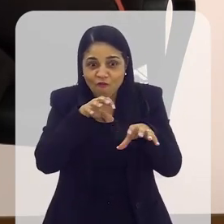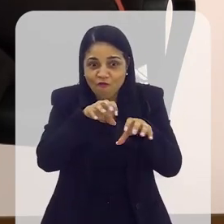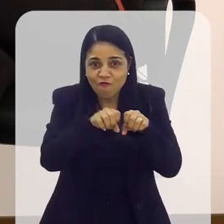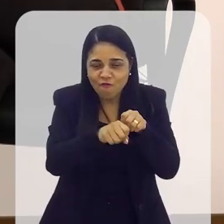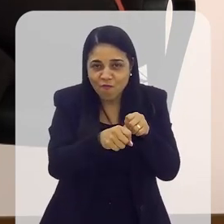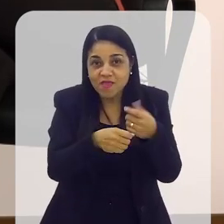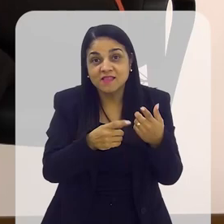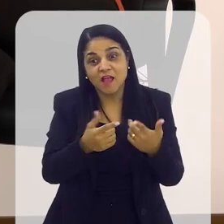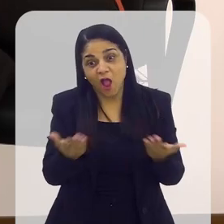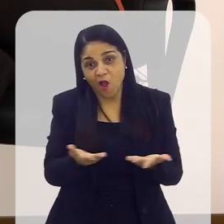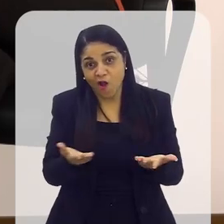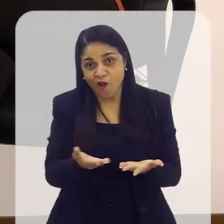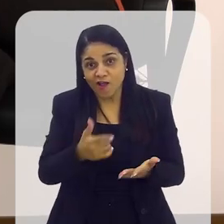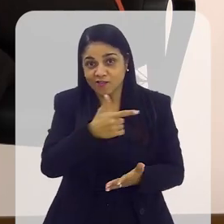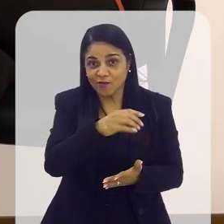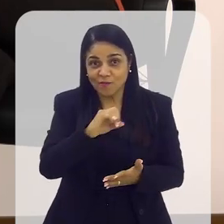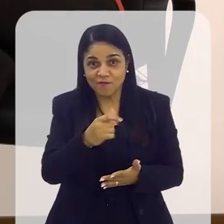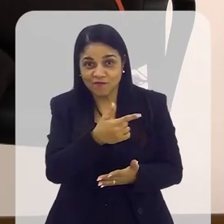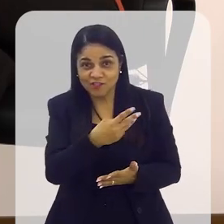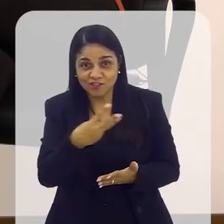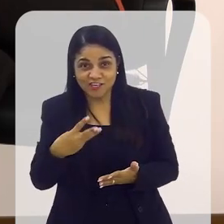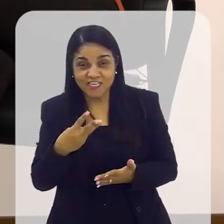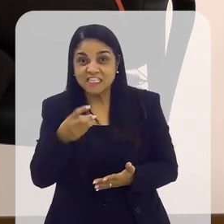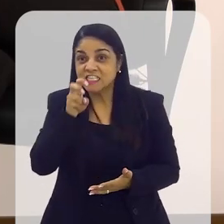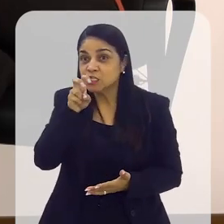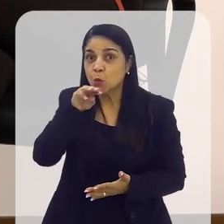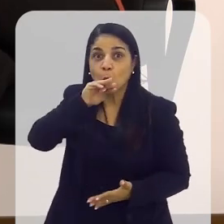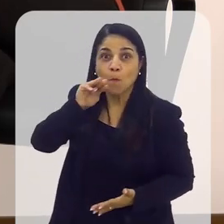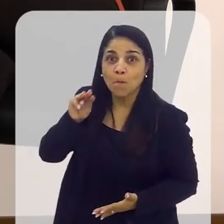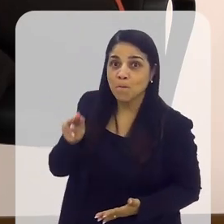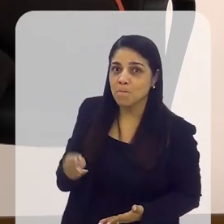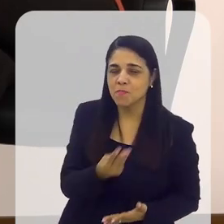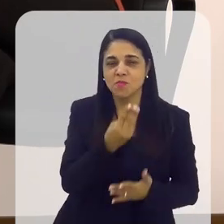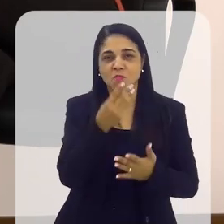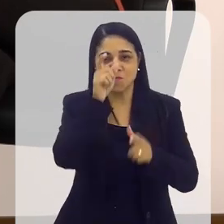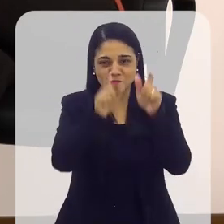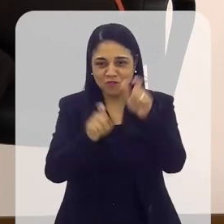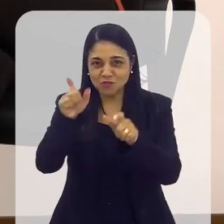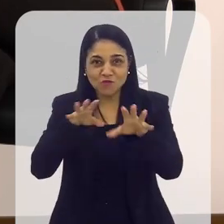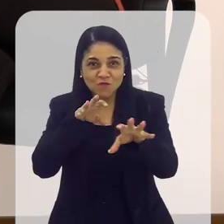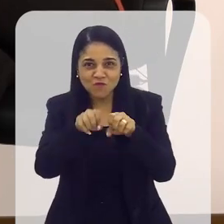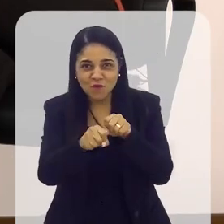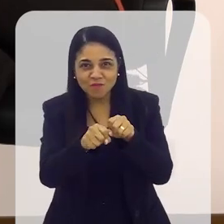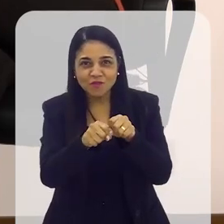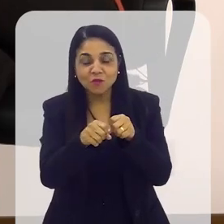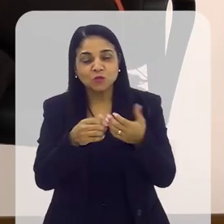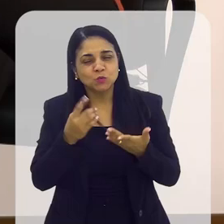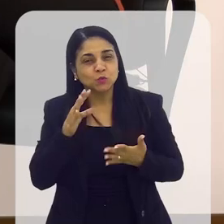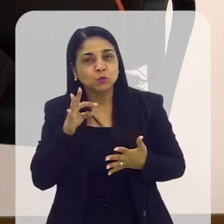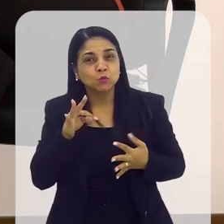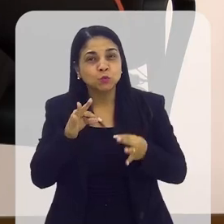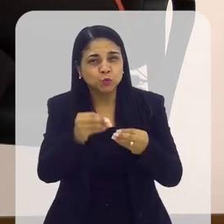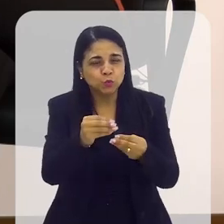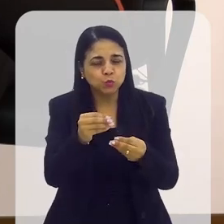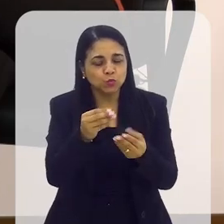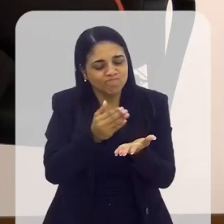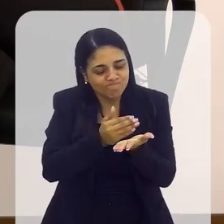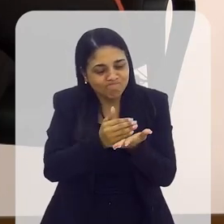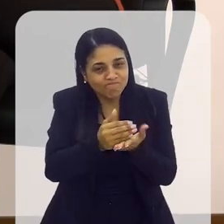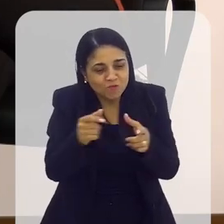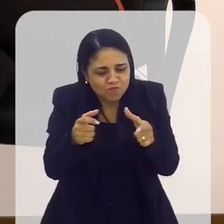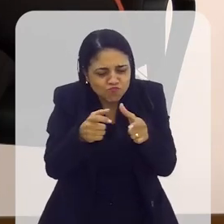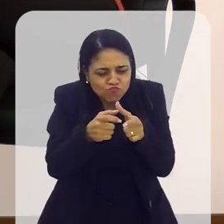hoje por ano a gente forma quase 5 mil pessoas, o que me ensina é que tudo começa pequeno. E as coisas que